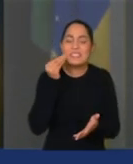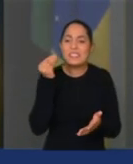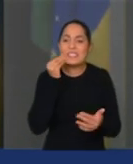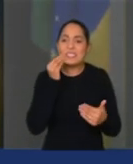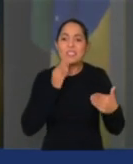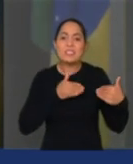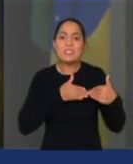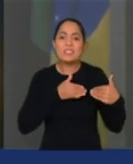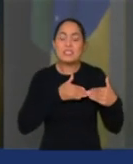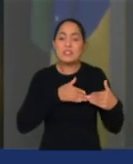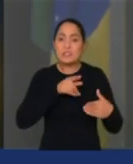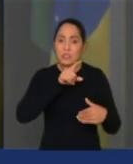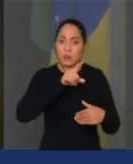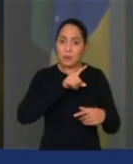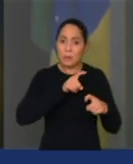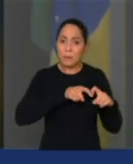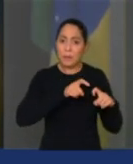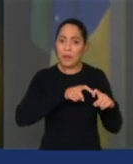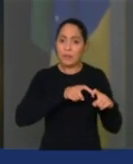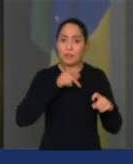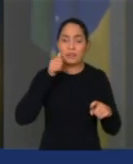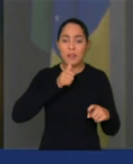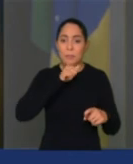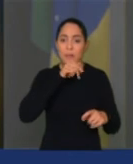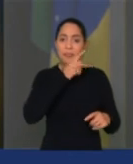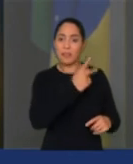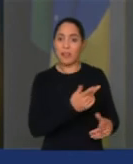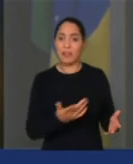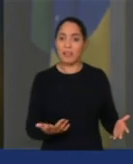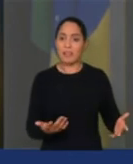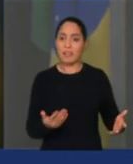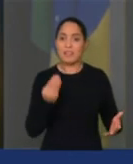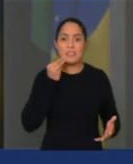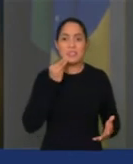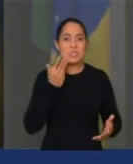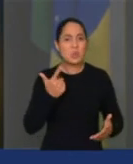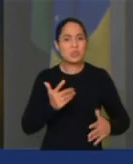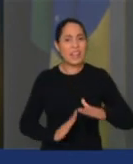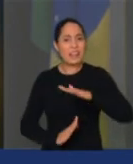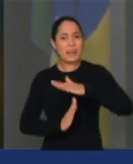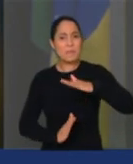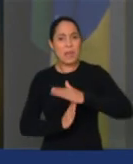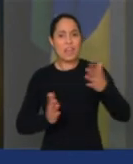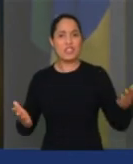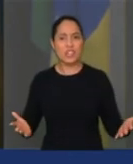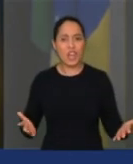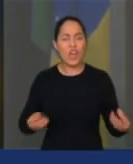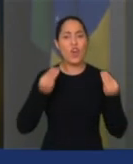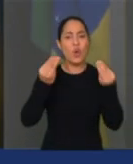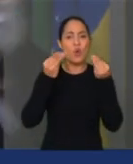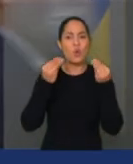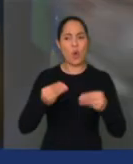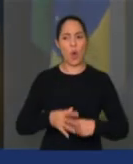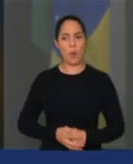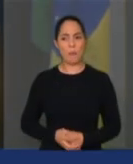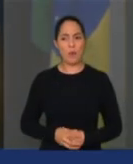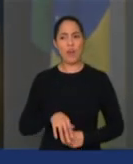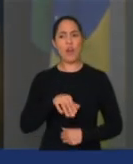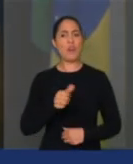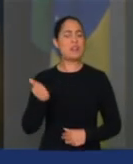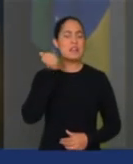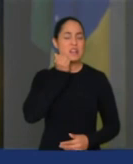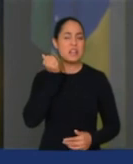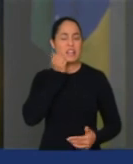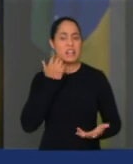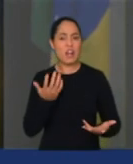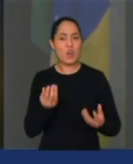morte da sua mãe. Assim, não tem limite para a falta de caráter, não tem limite